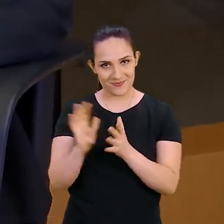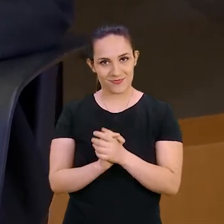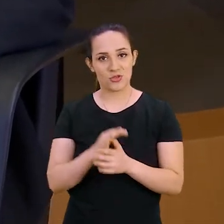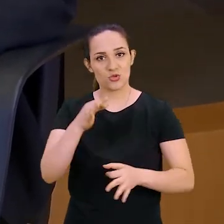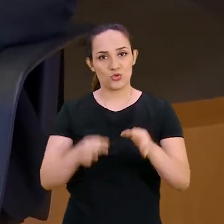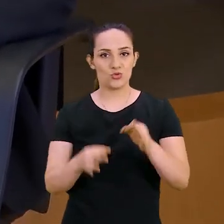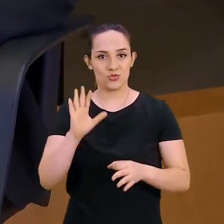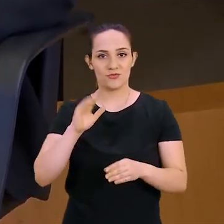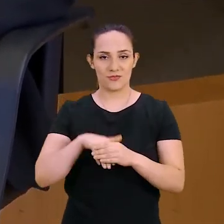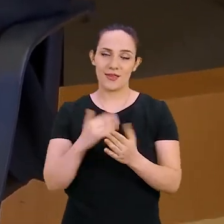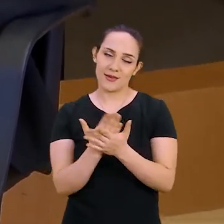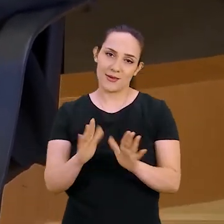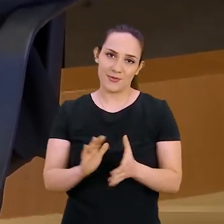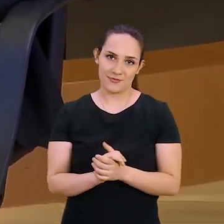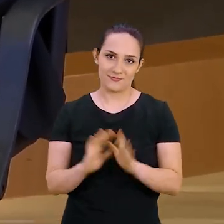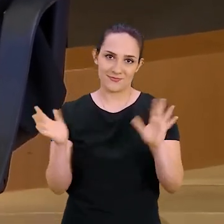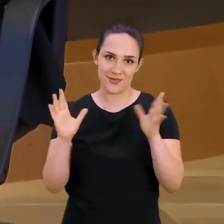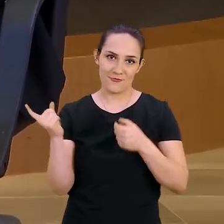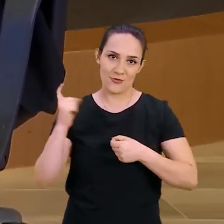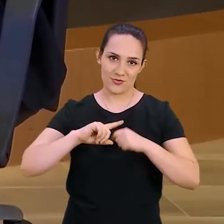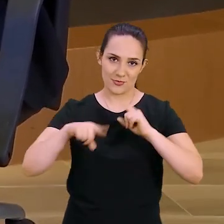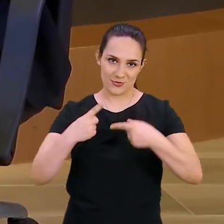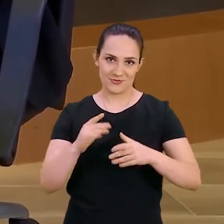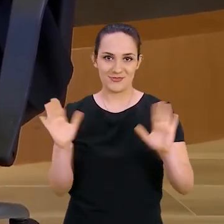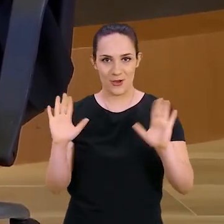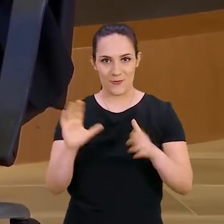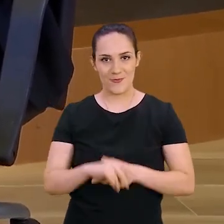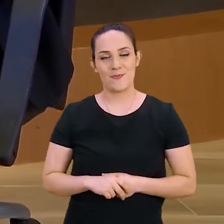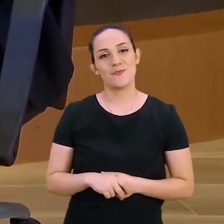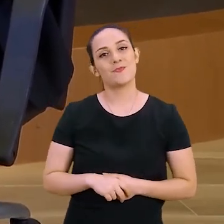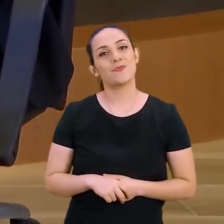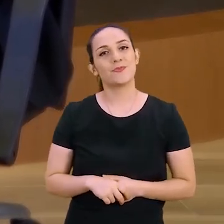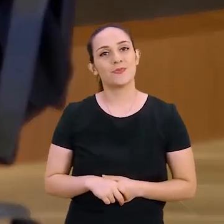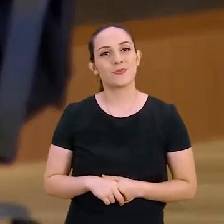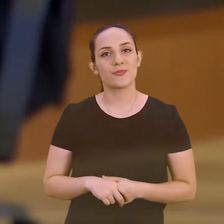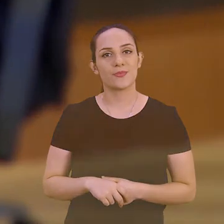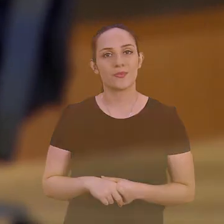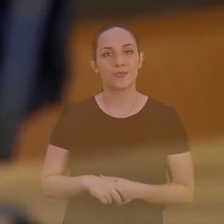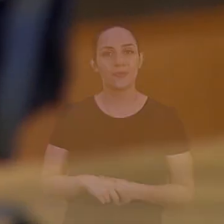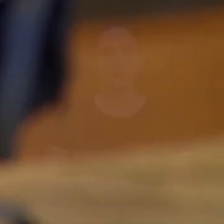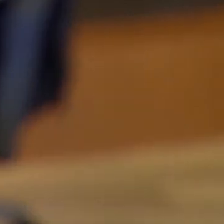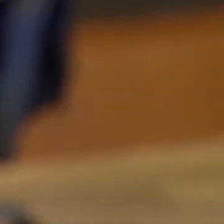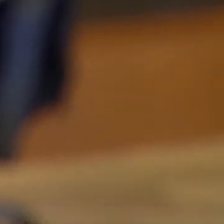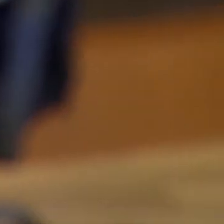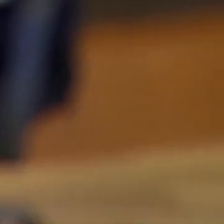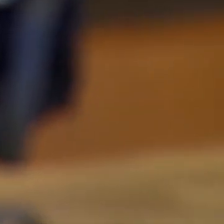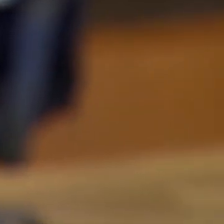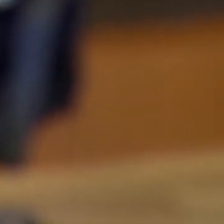você que esteve conosco mais uma vez. O Justiça Eleitoral em Foco fica por aqui. Até a próxima. Tchau!